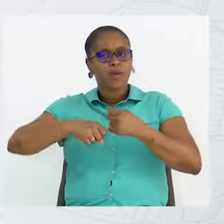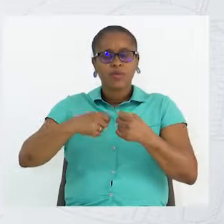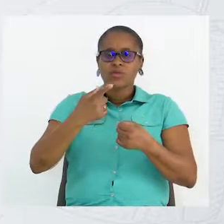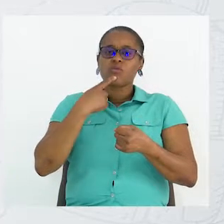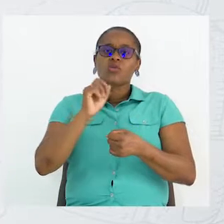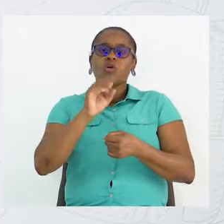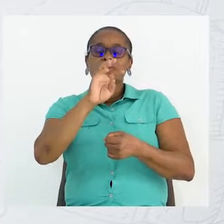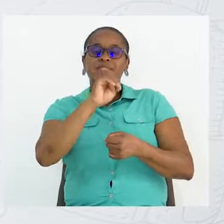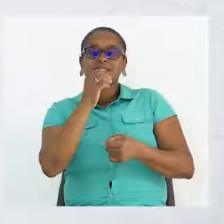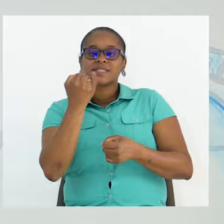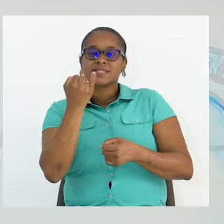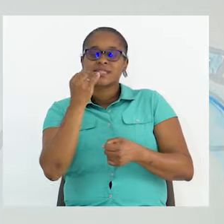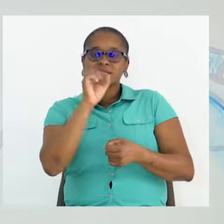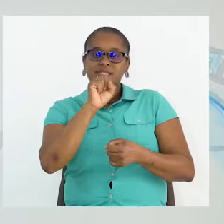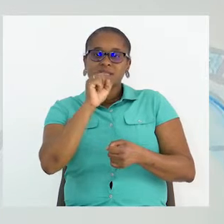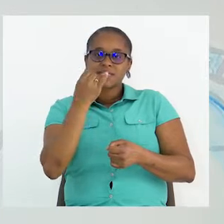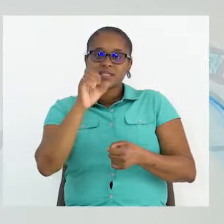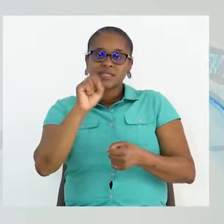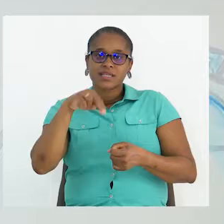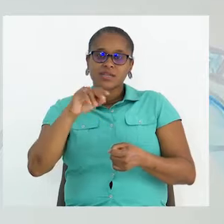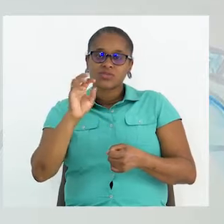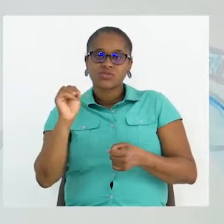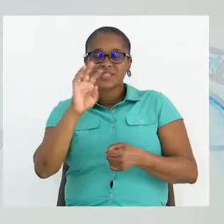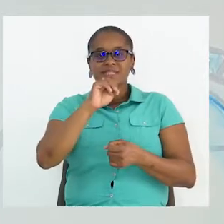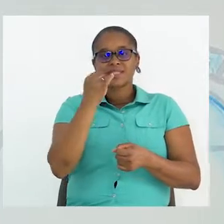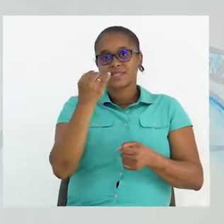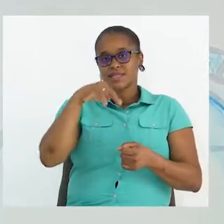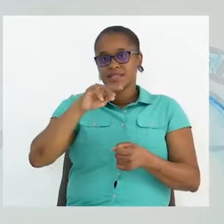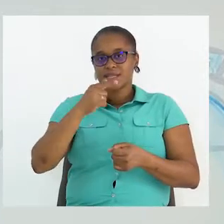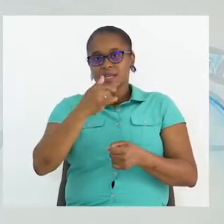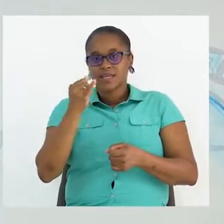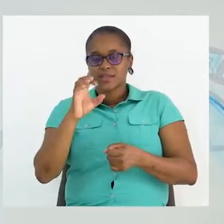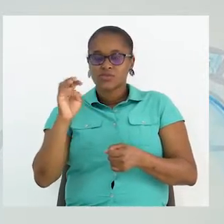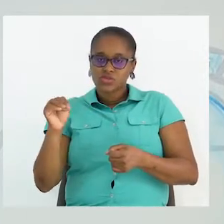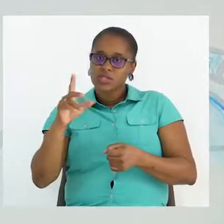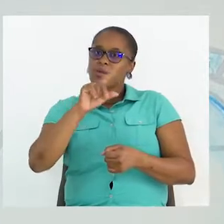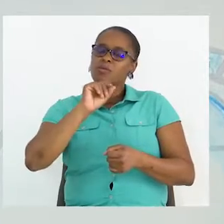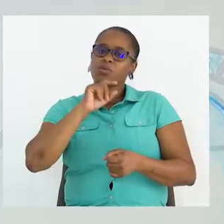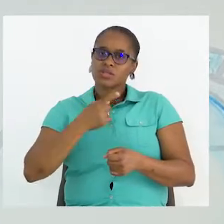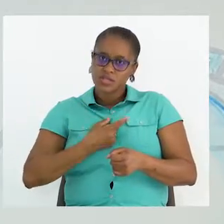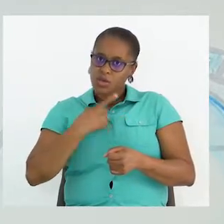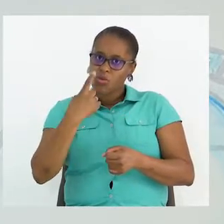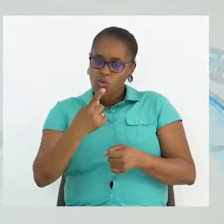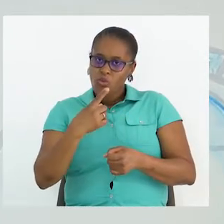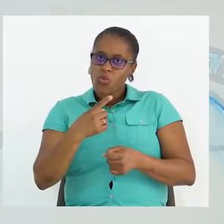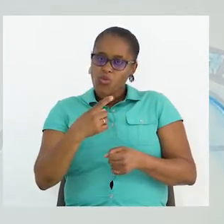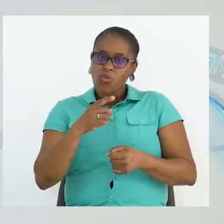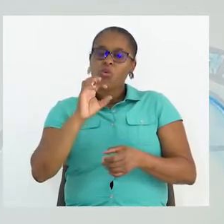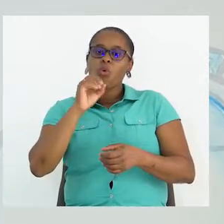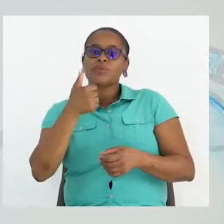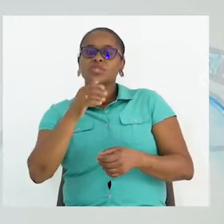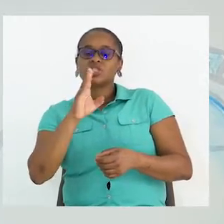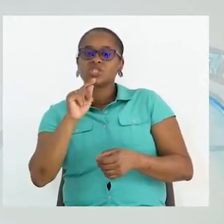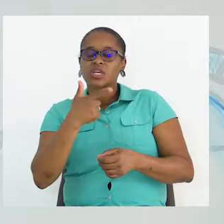de signos cinéticos. Os traços que indicam o movimento também pode ser um objeto. Podemos atirar um